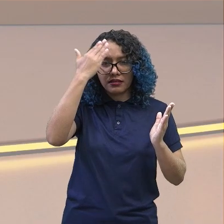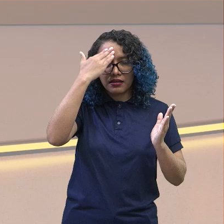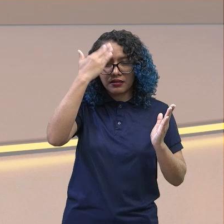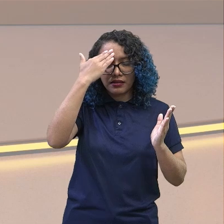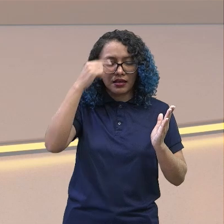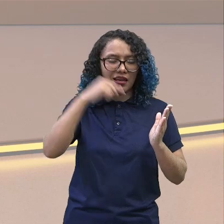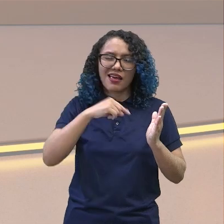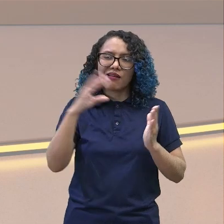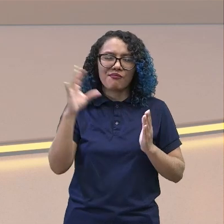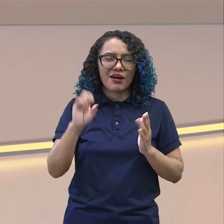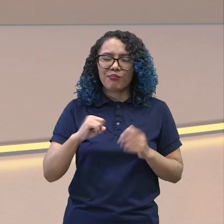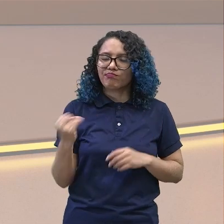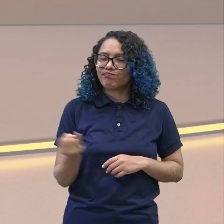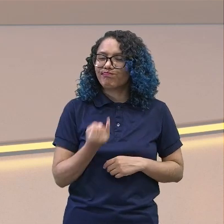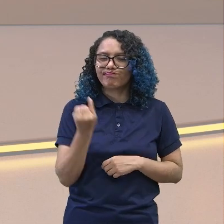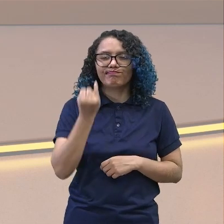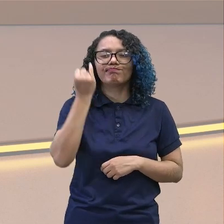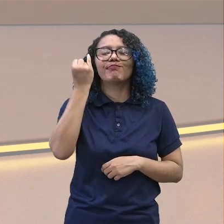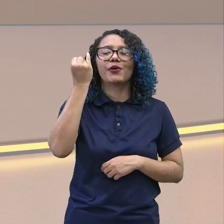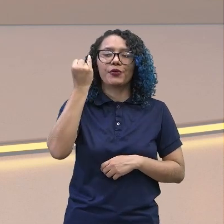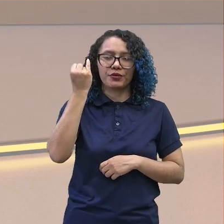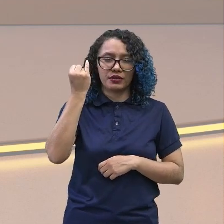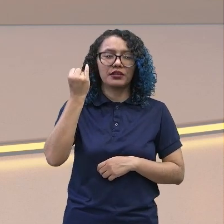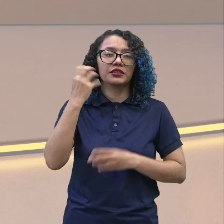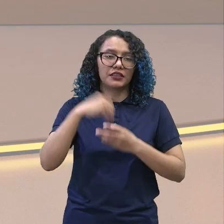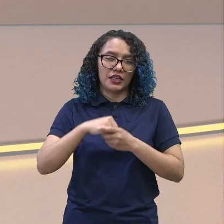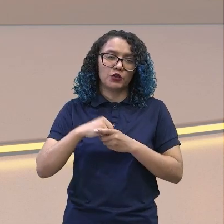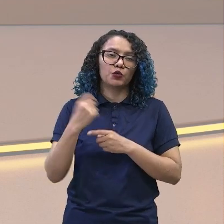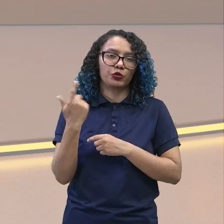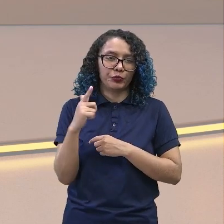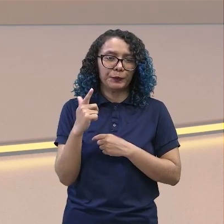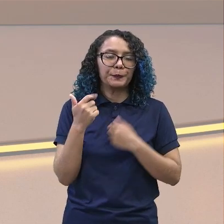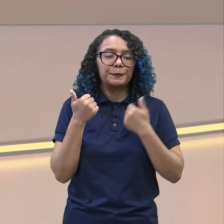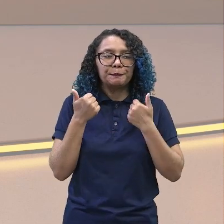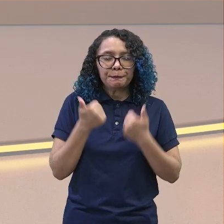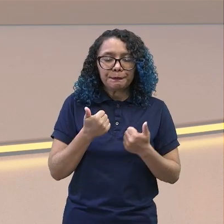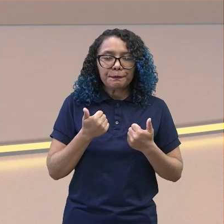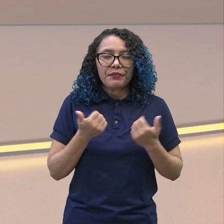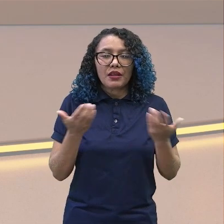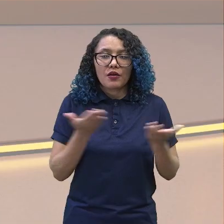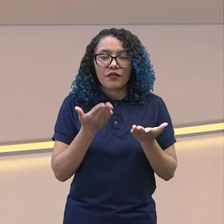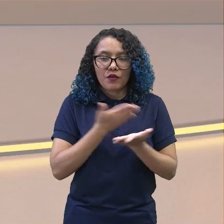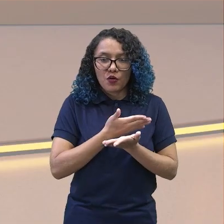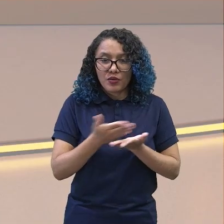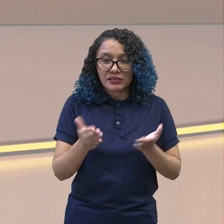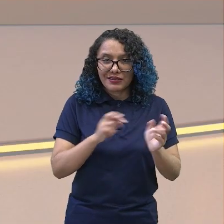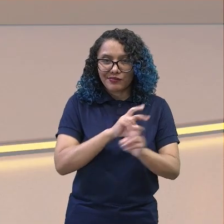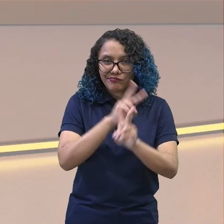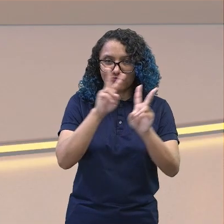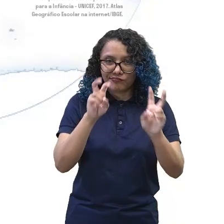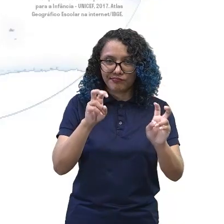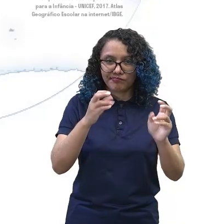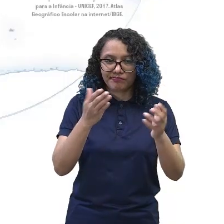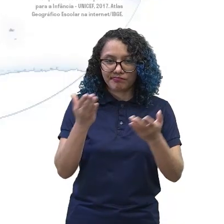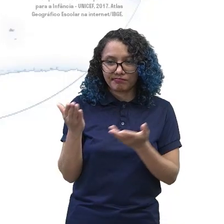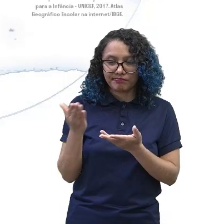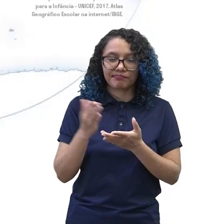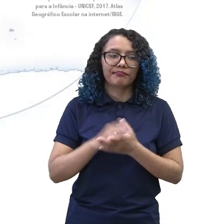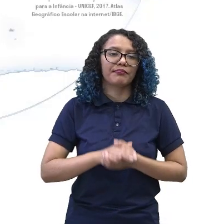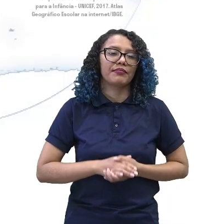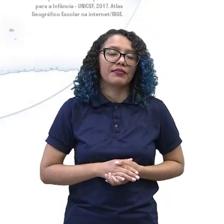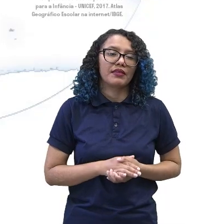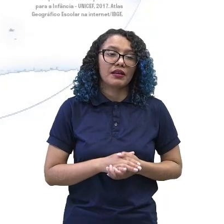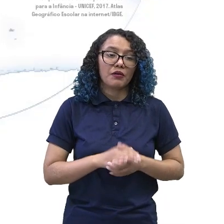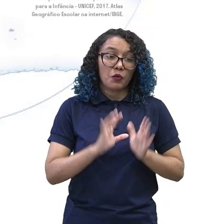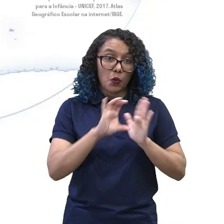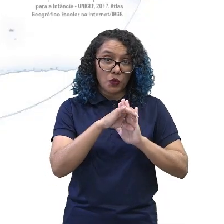ferramenta importantíssima para a geografia. Bem, nós vamos começar com o título. Acompanhe aqui comigo a definição do que é